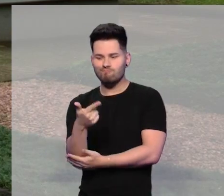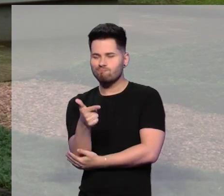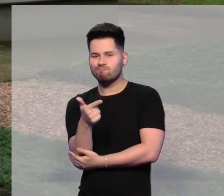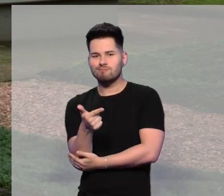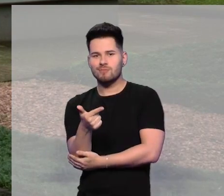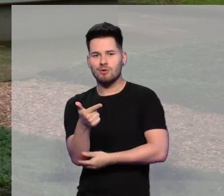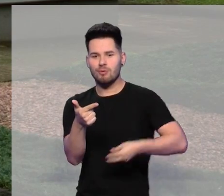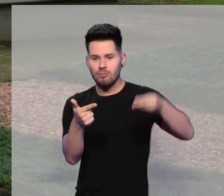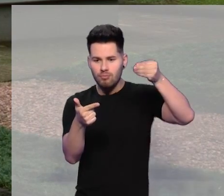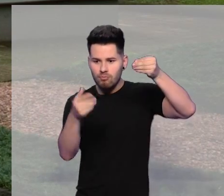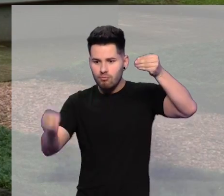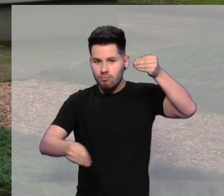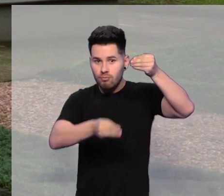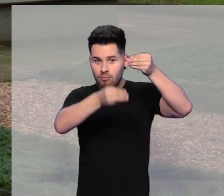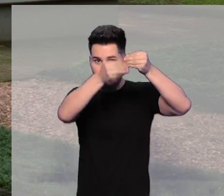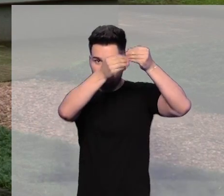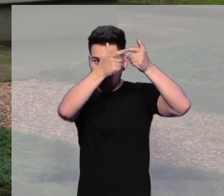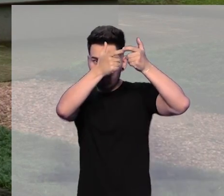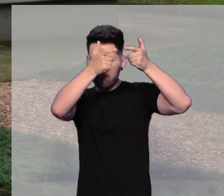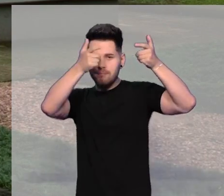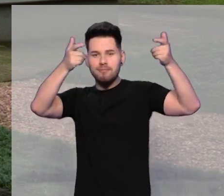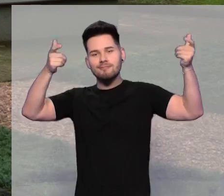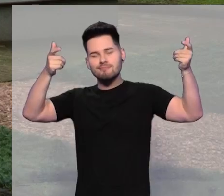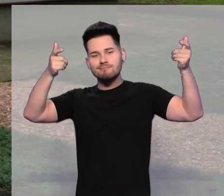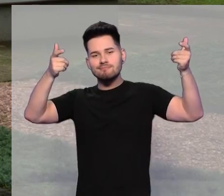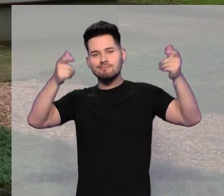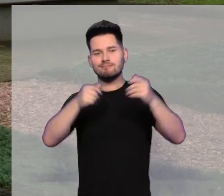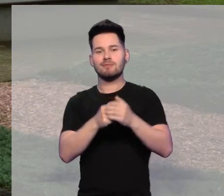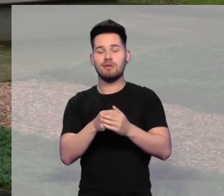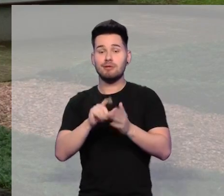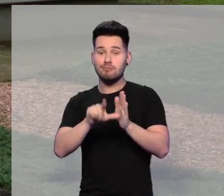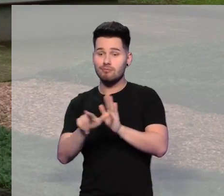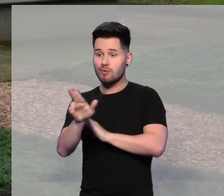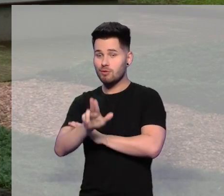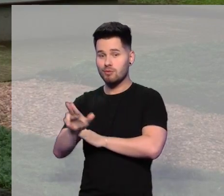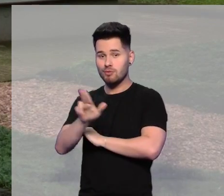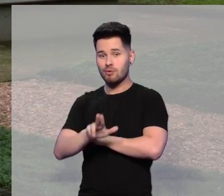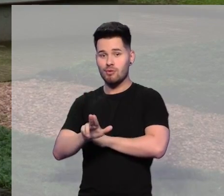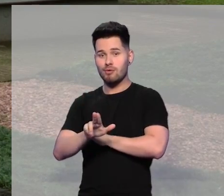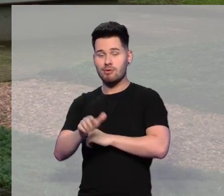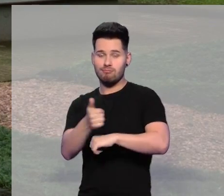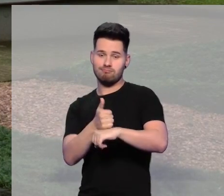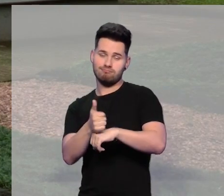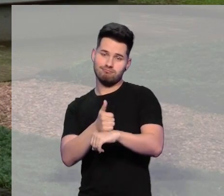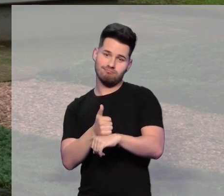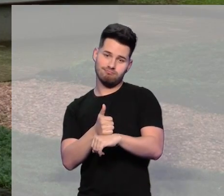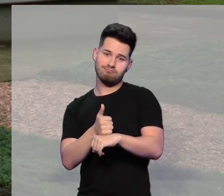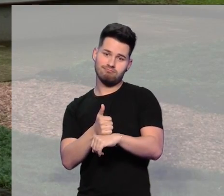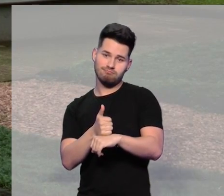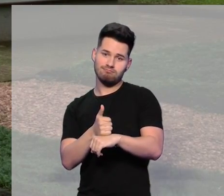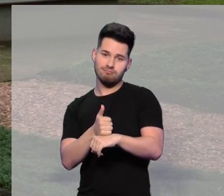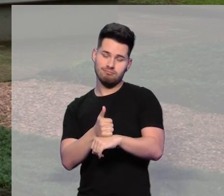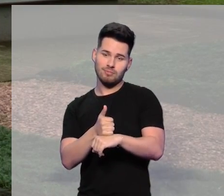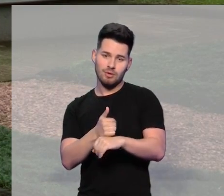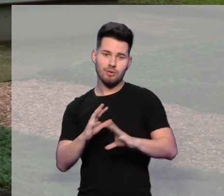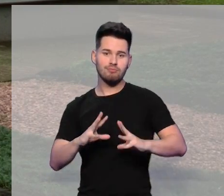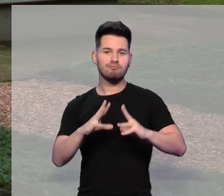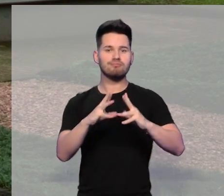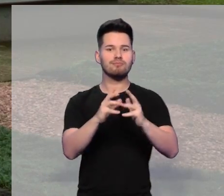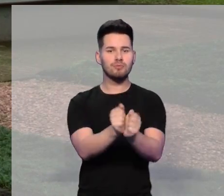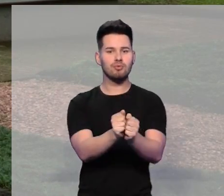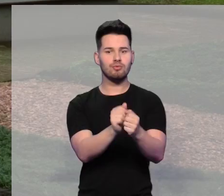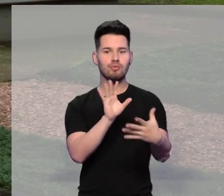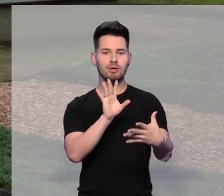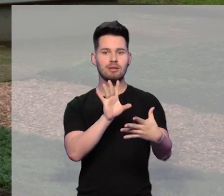interno, eu não teria esse cabedal de conhecimento que posteriormente eu fui aplicar na minha carreira profissional. Isso